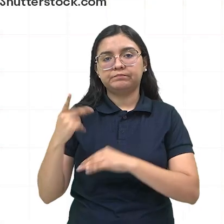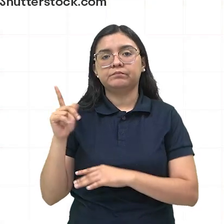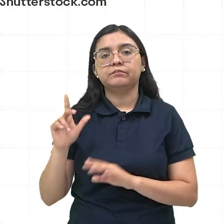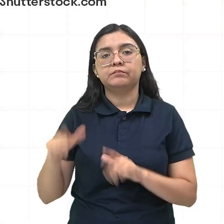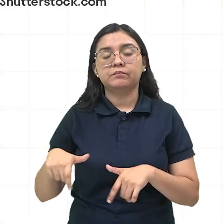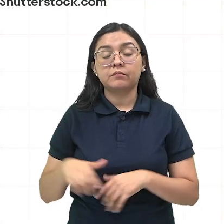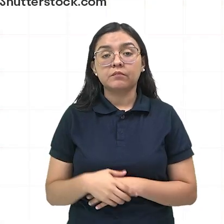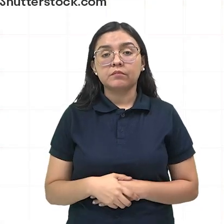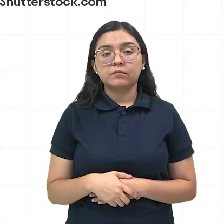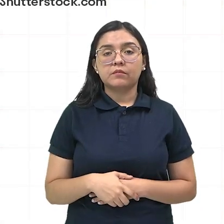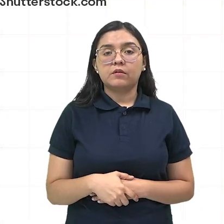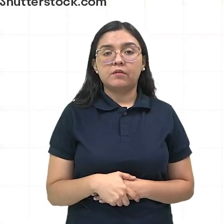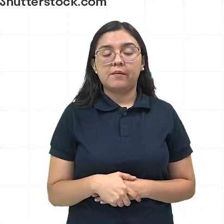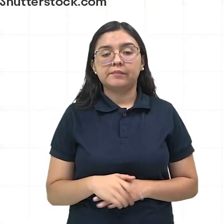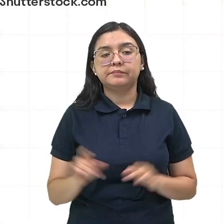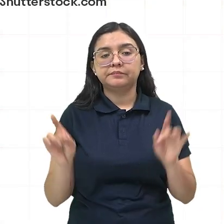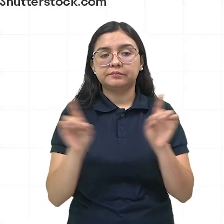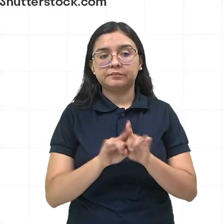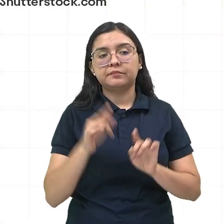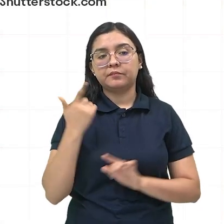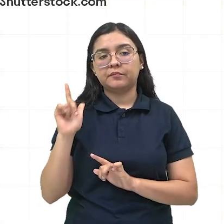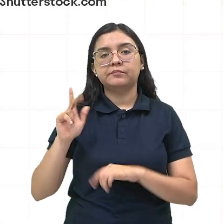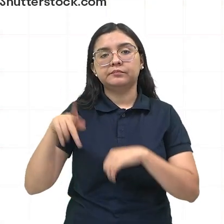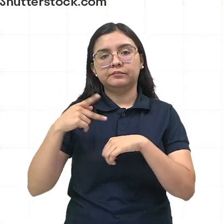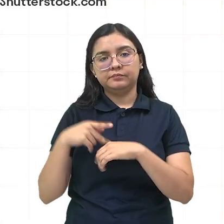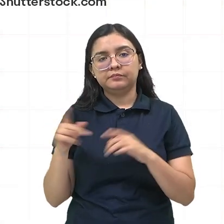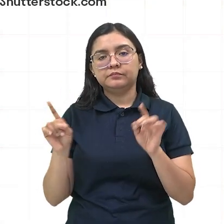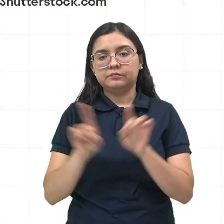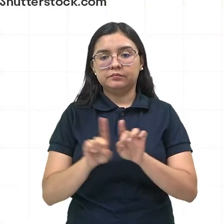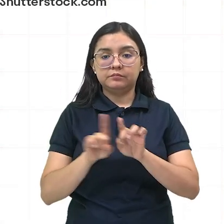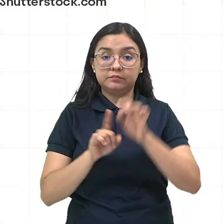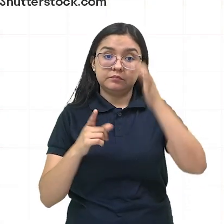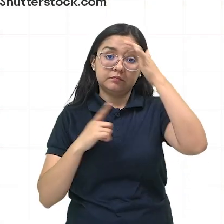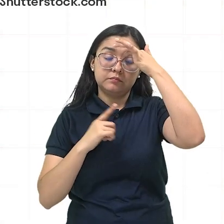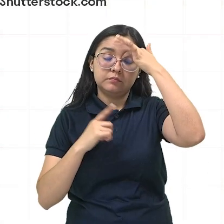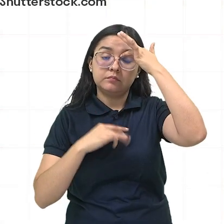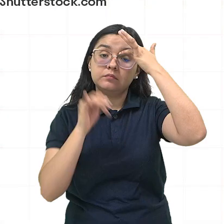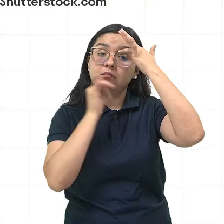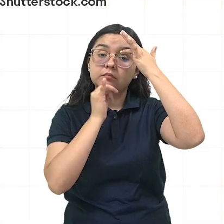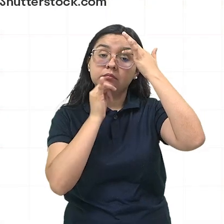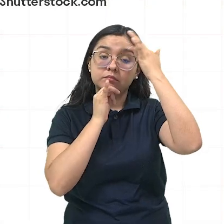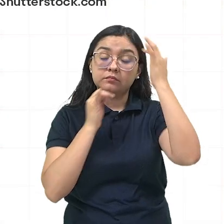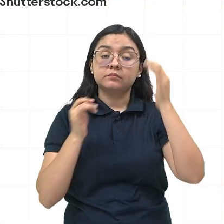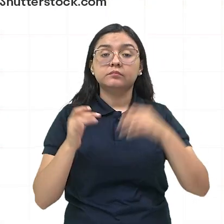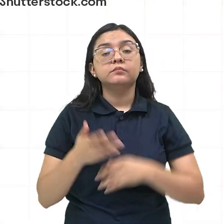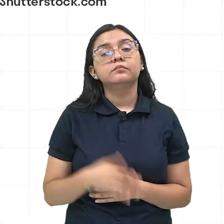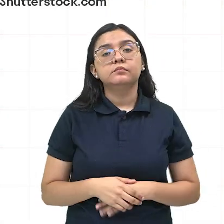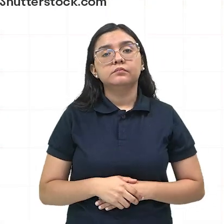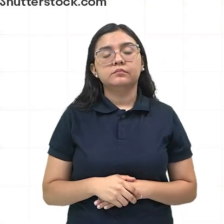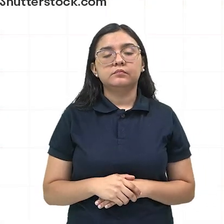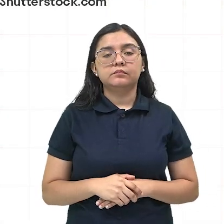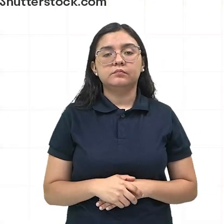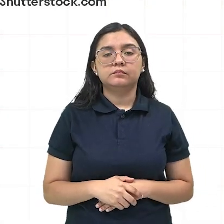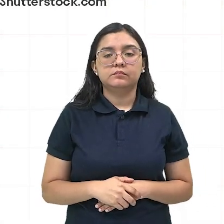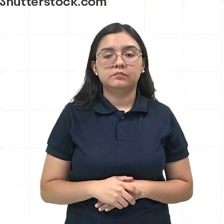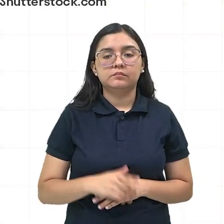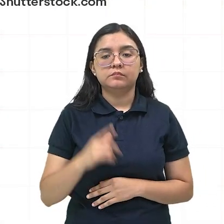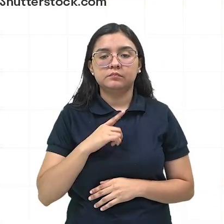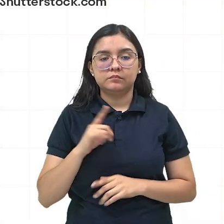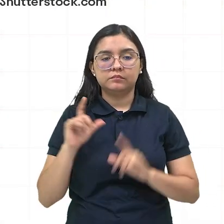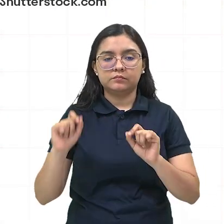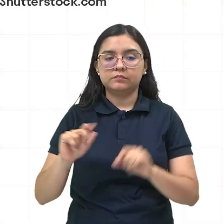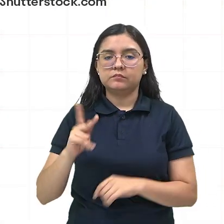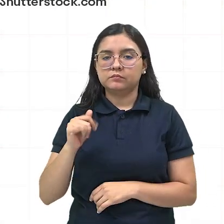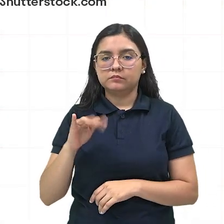uma outra região ou até mesmo para outros países. A gente tem aí exemplos recentes, né, não tão recentes, do Haiti,